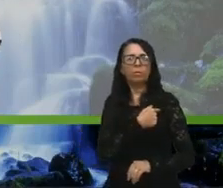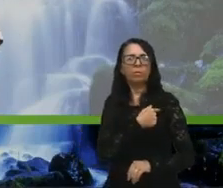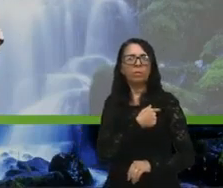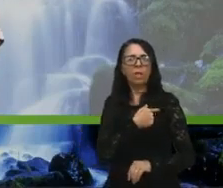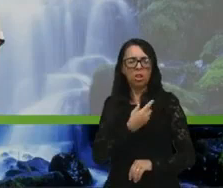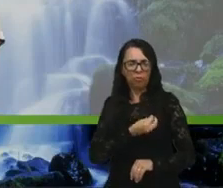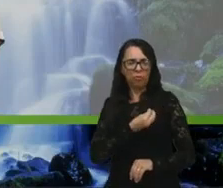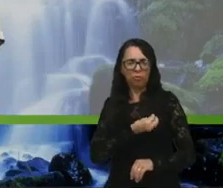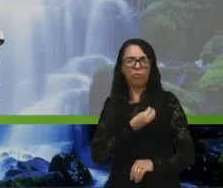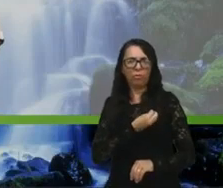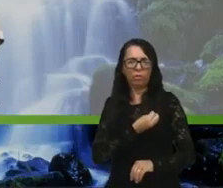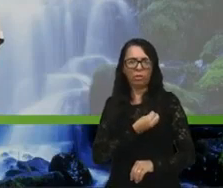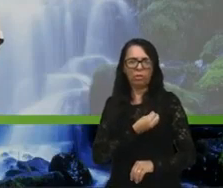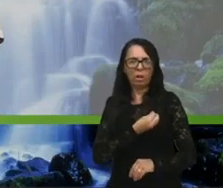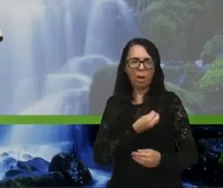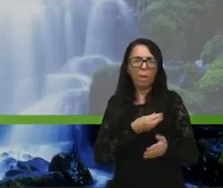brincar.